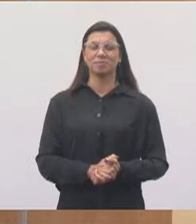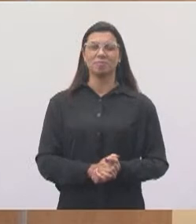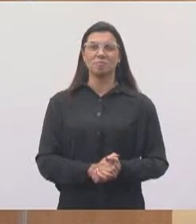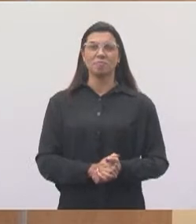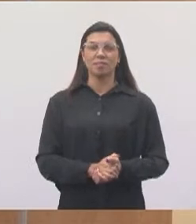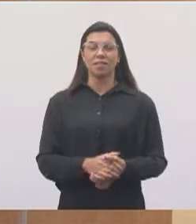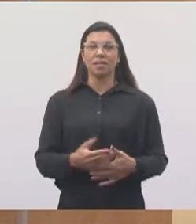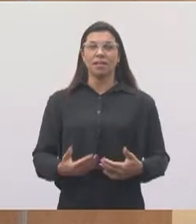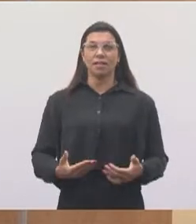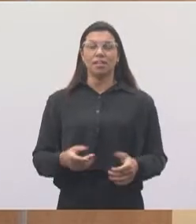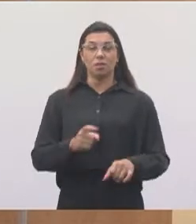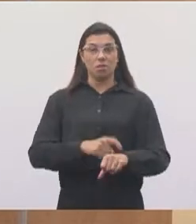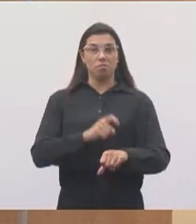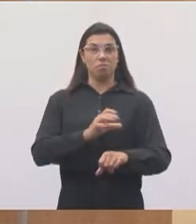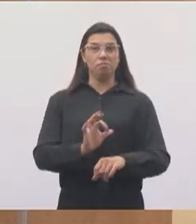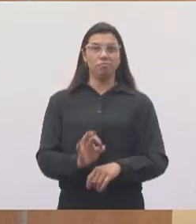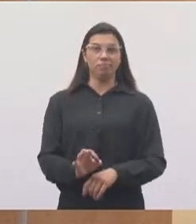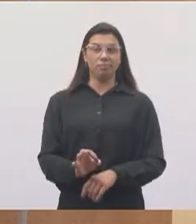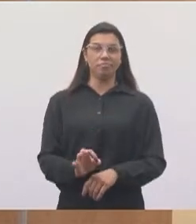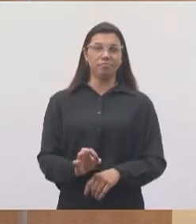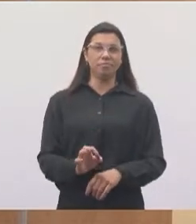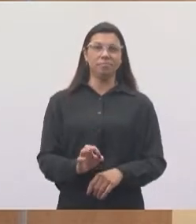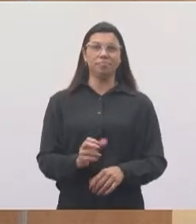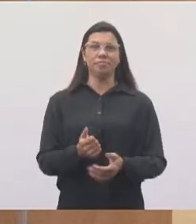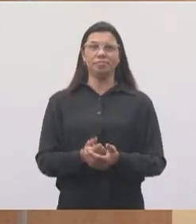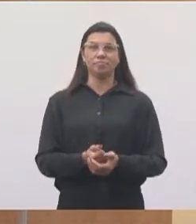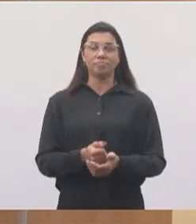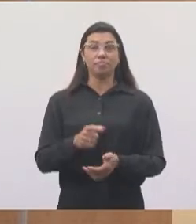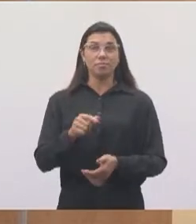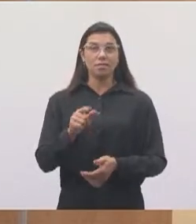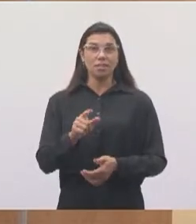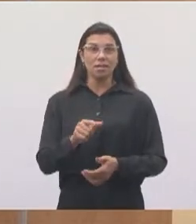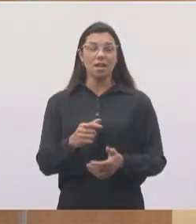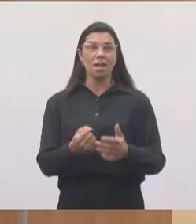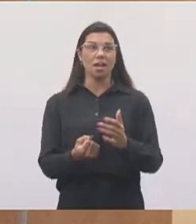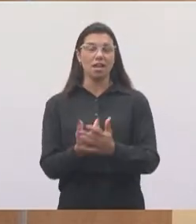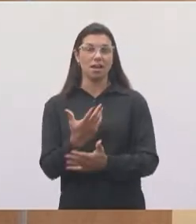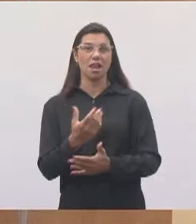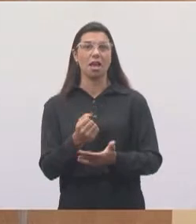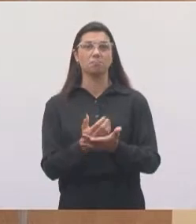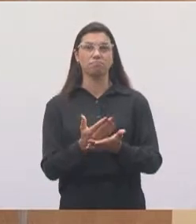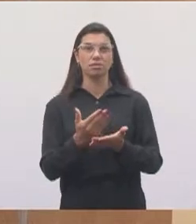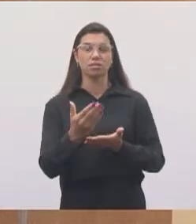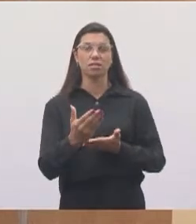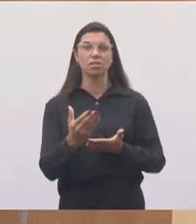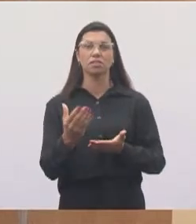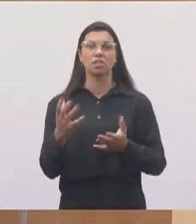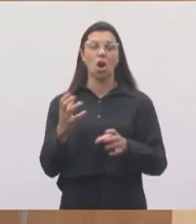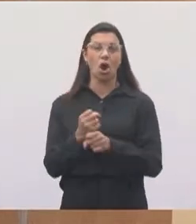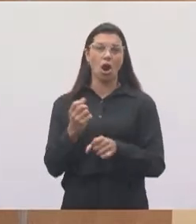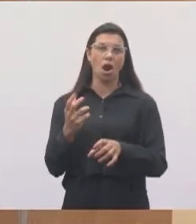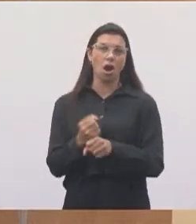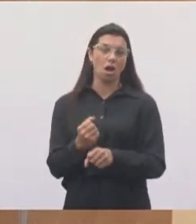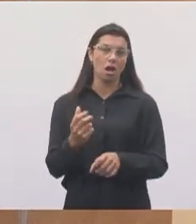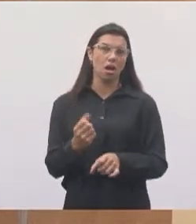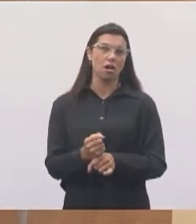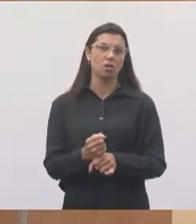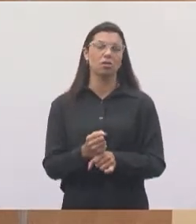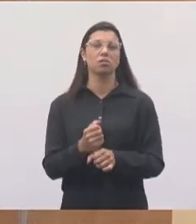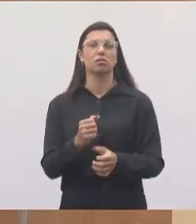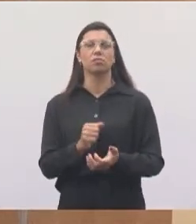em determinado período. Tal mensura é realizado a partir de cálculos atoriais que levam